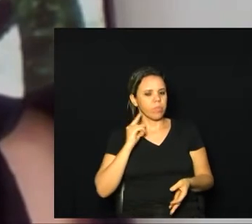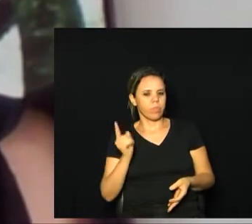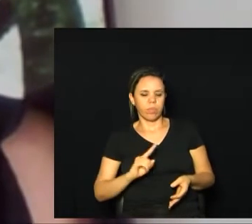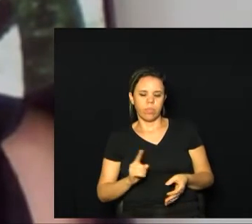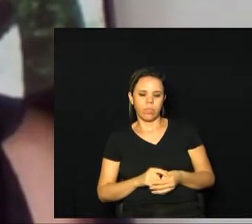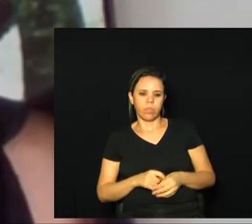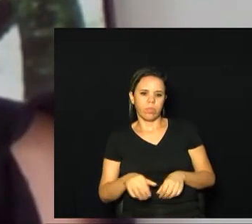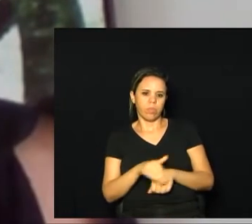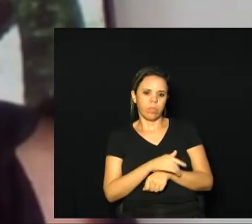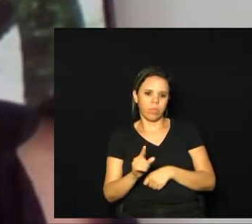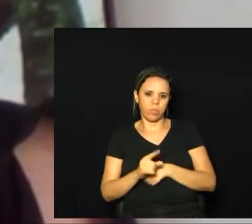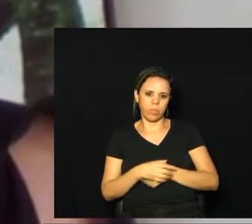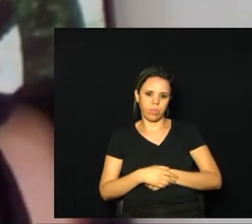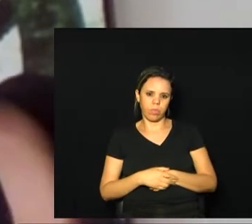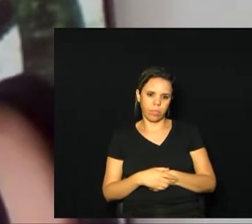lixo, né, na rua,